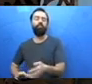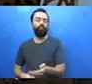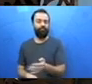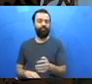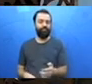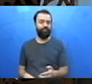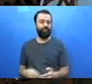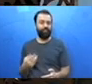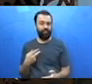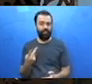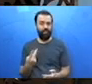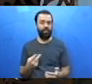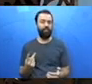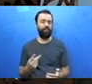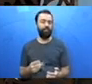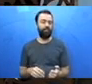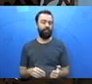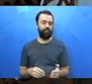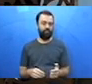com vocês, tá bom?